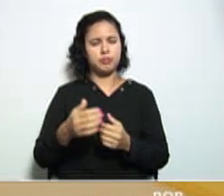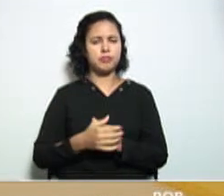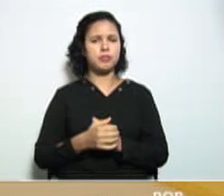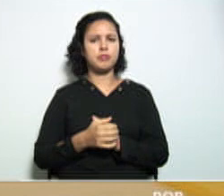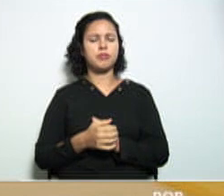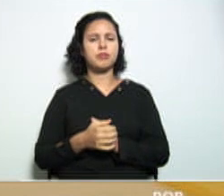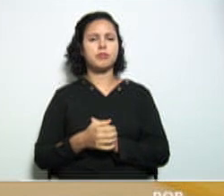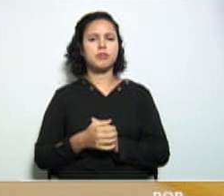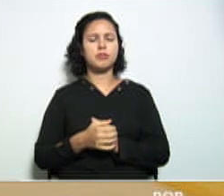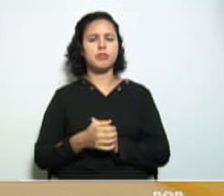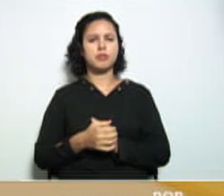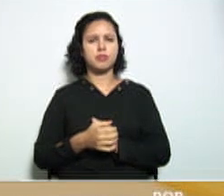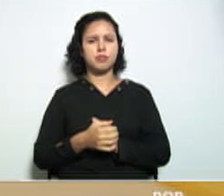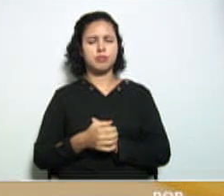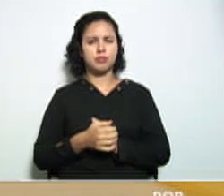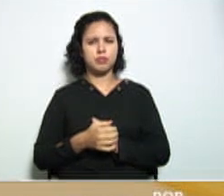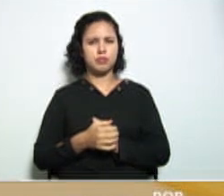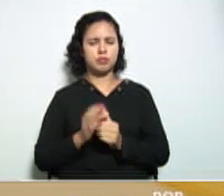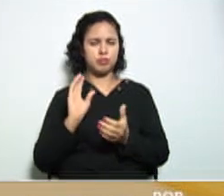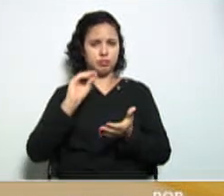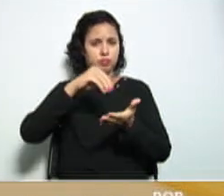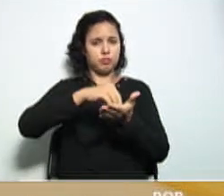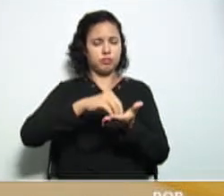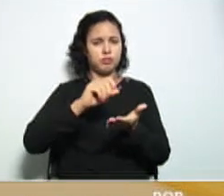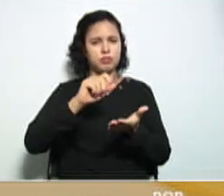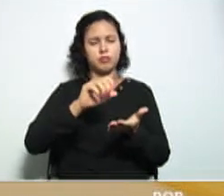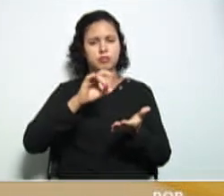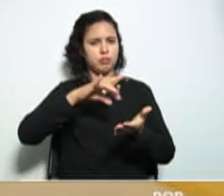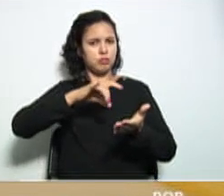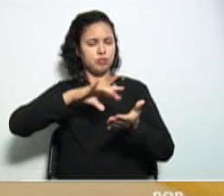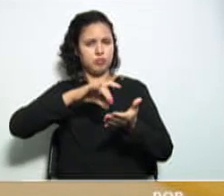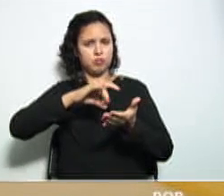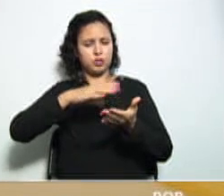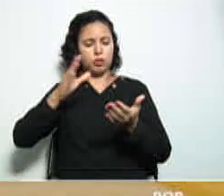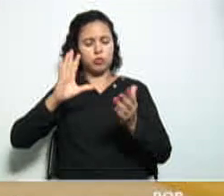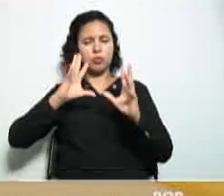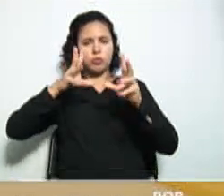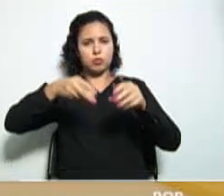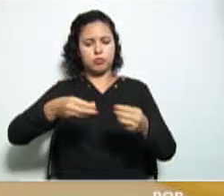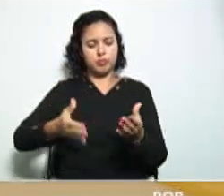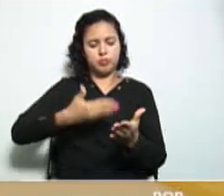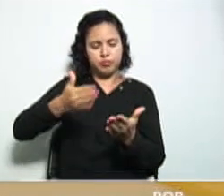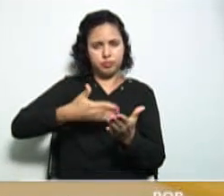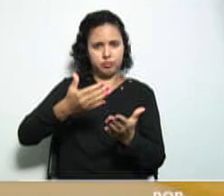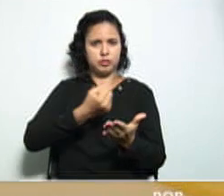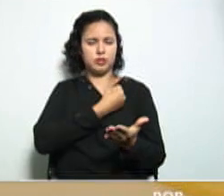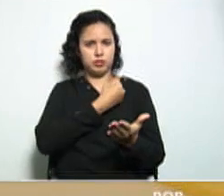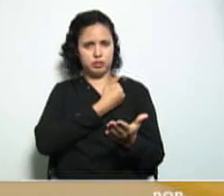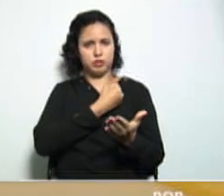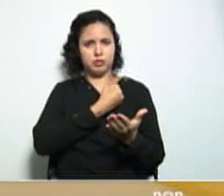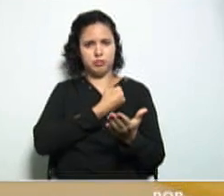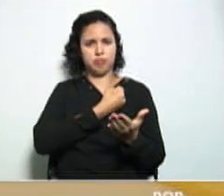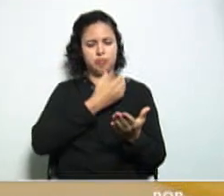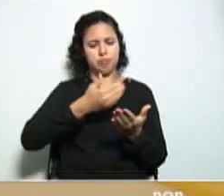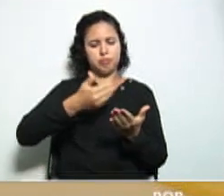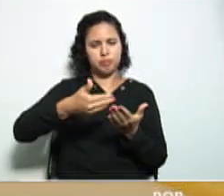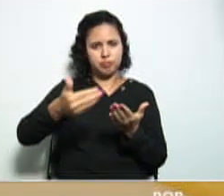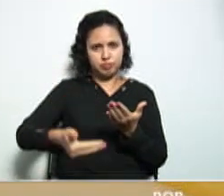Feita a inserção, automaticamente serão numeradas todas as páginas